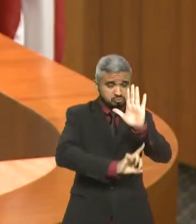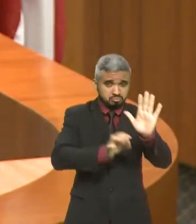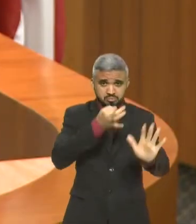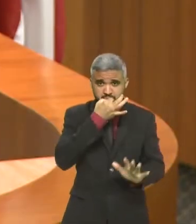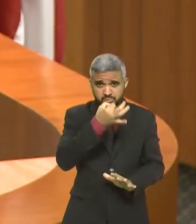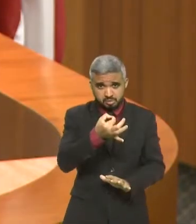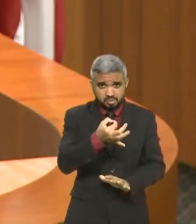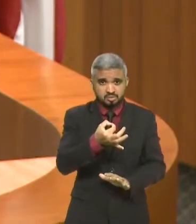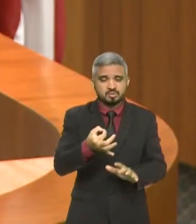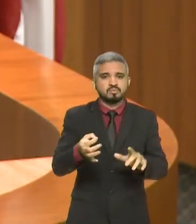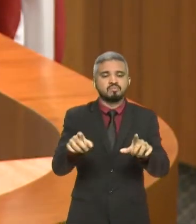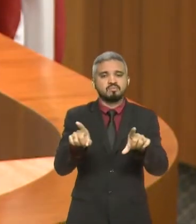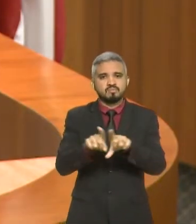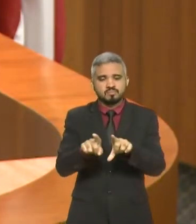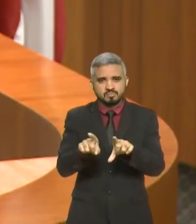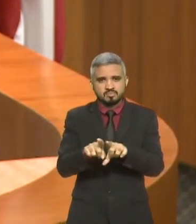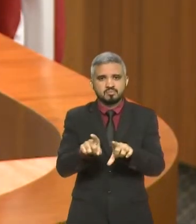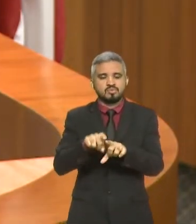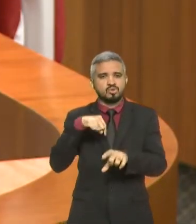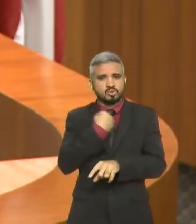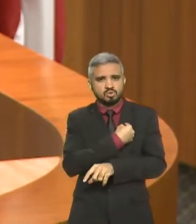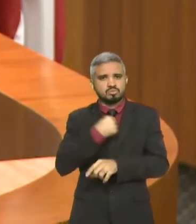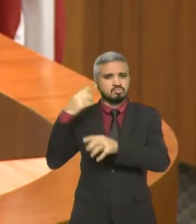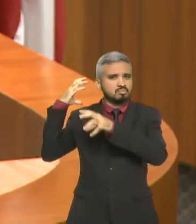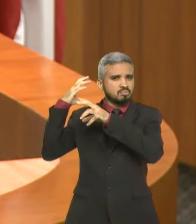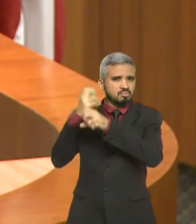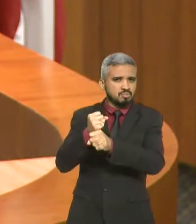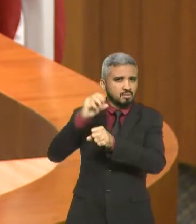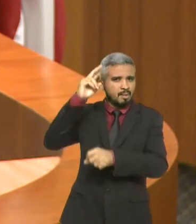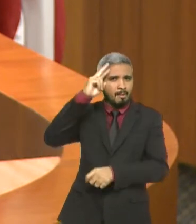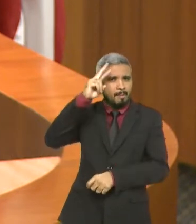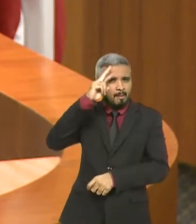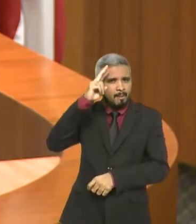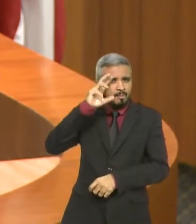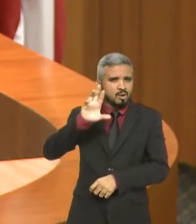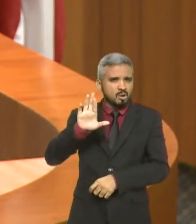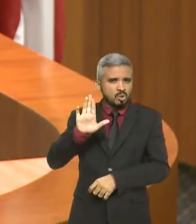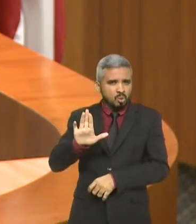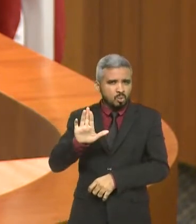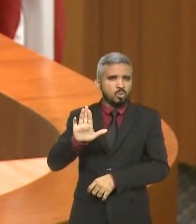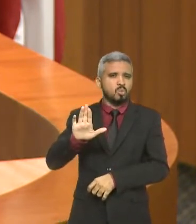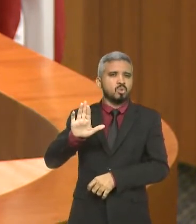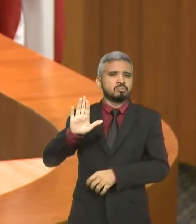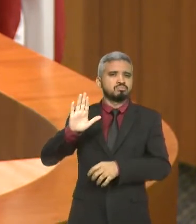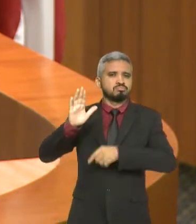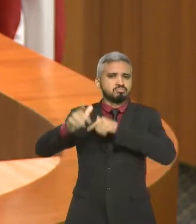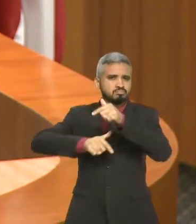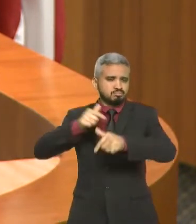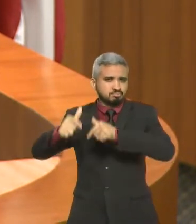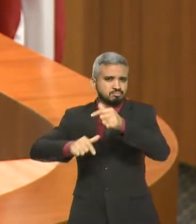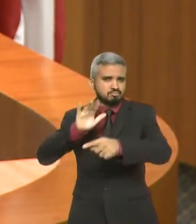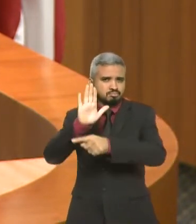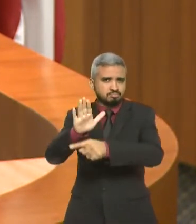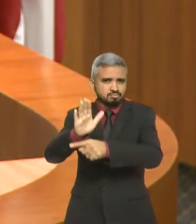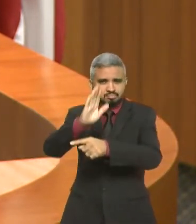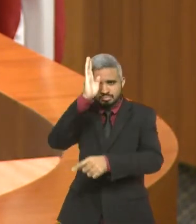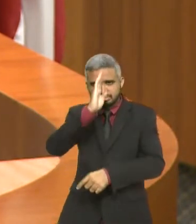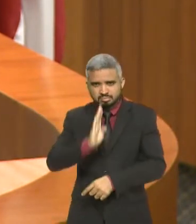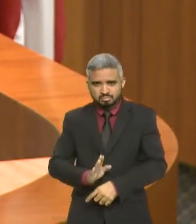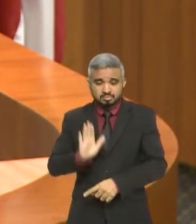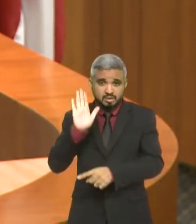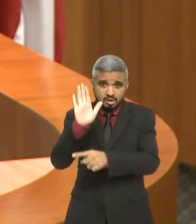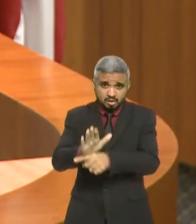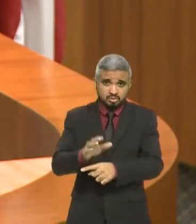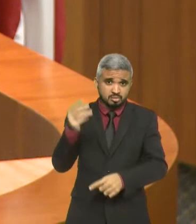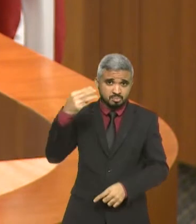já deputada Ana do gás agradeceu a recondução ao Parlamento estadual muito obrigada a todos vocês em especial